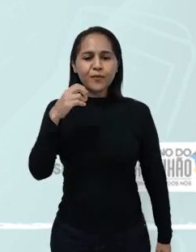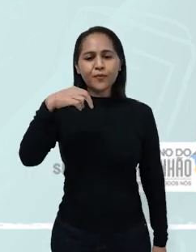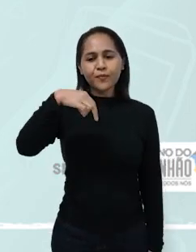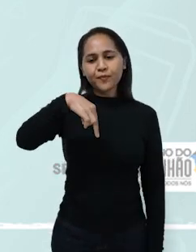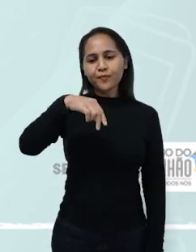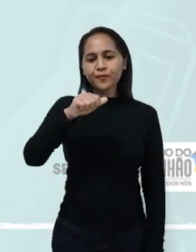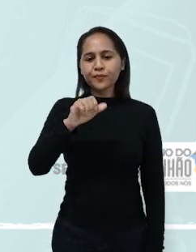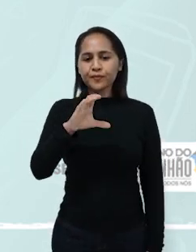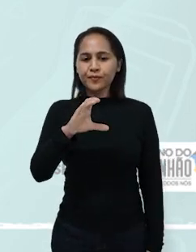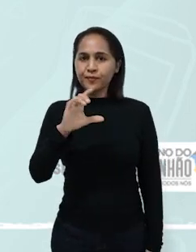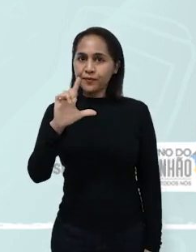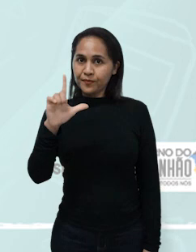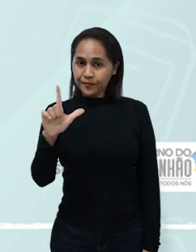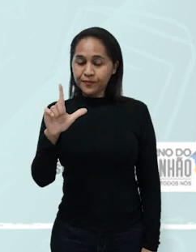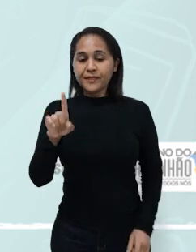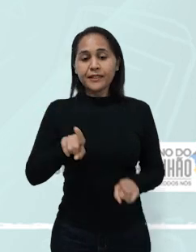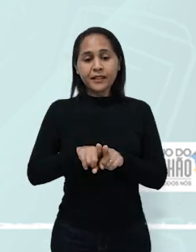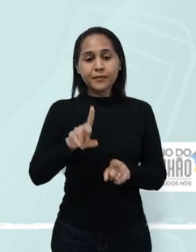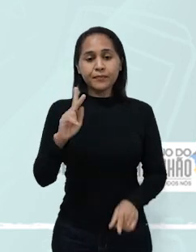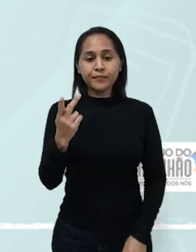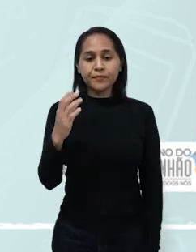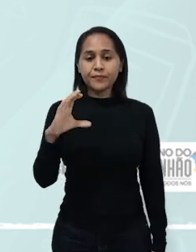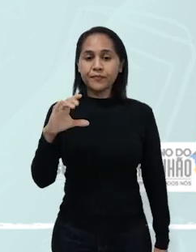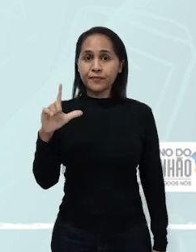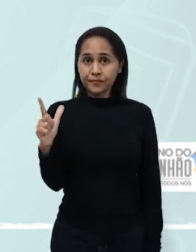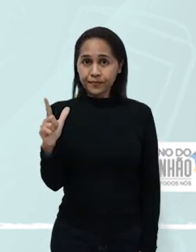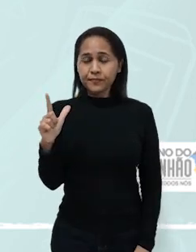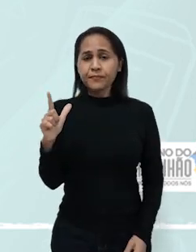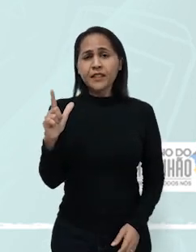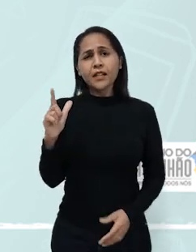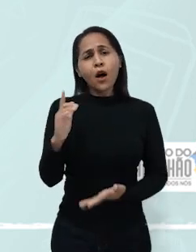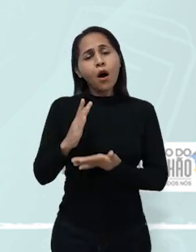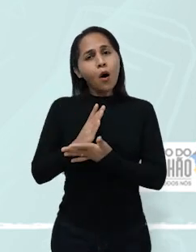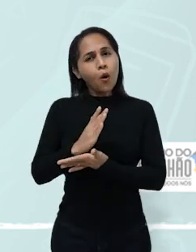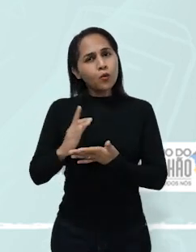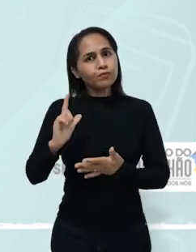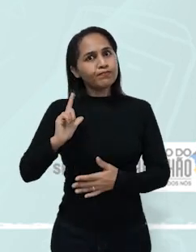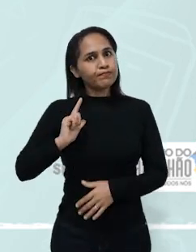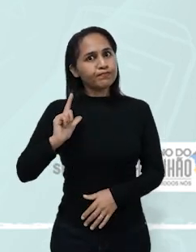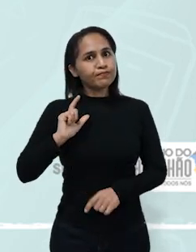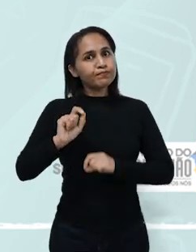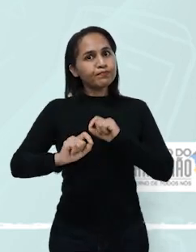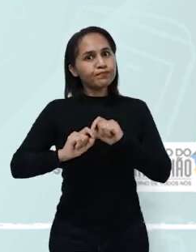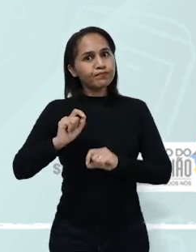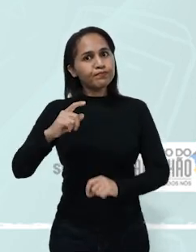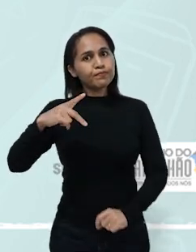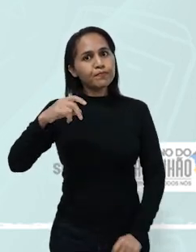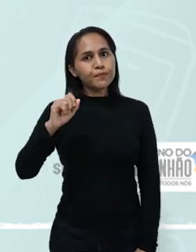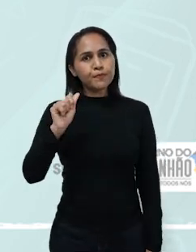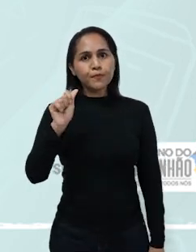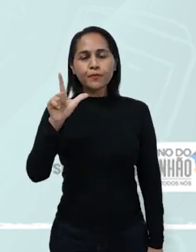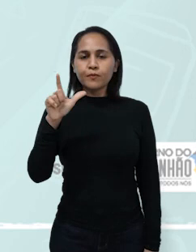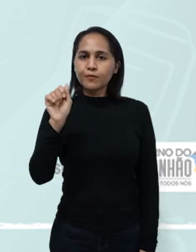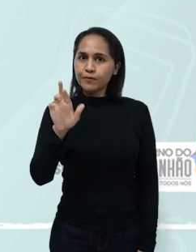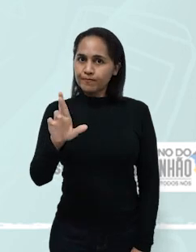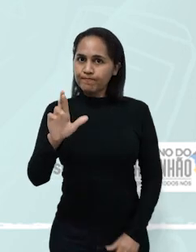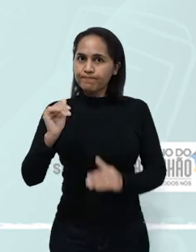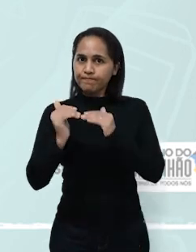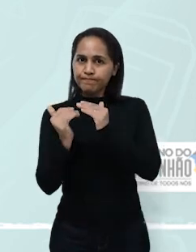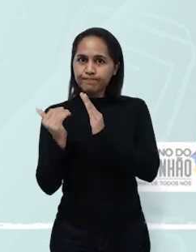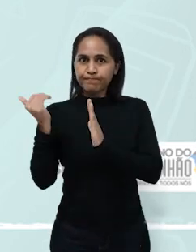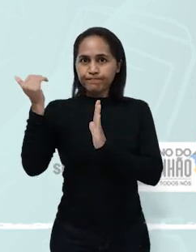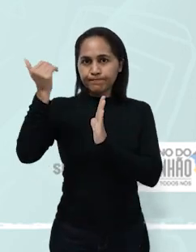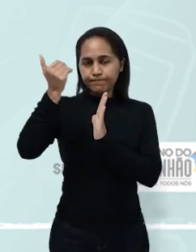clorídrico, então algumas substâncias moleculares apresentam uma elevada polarização. Nós